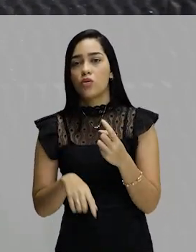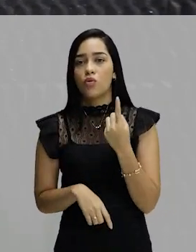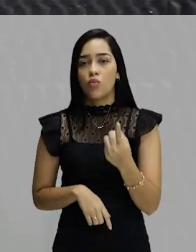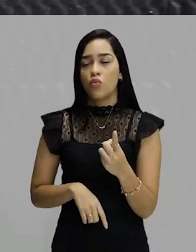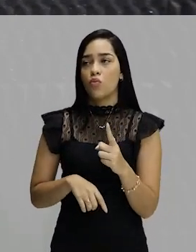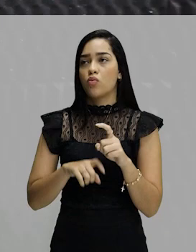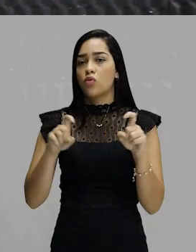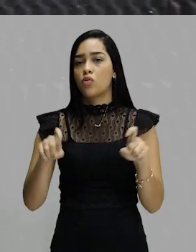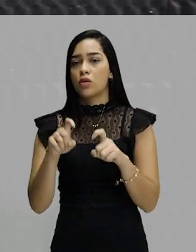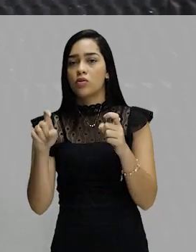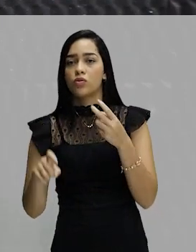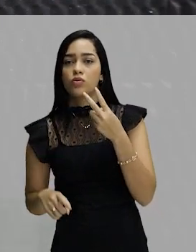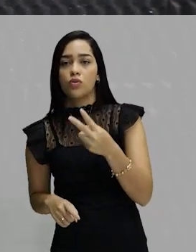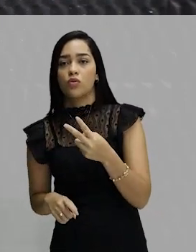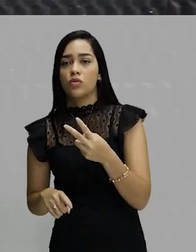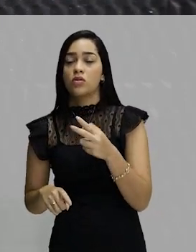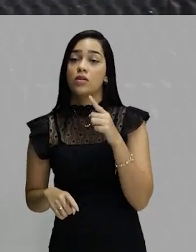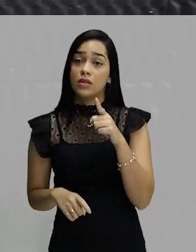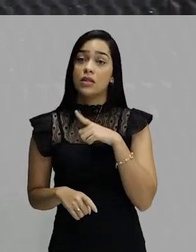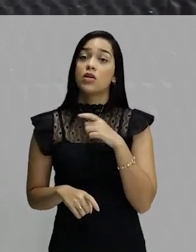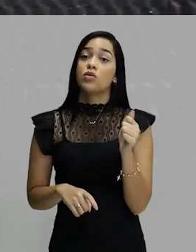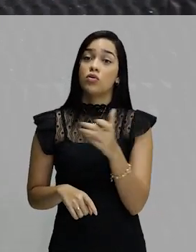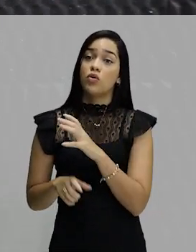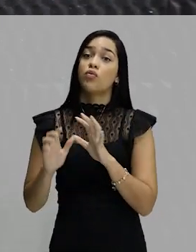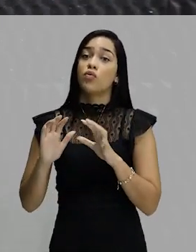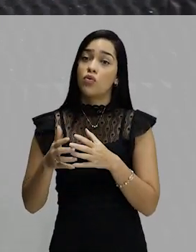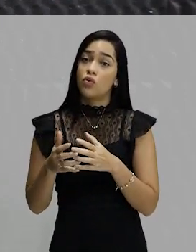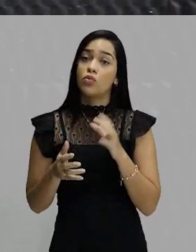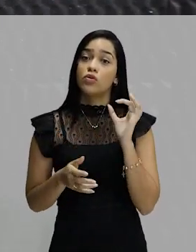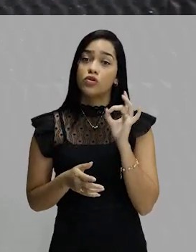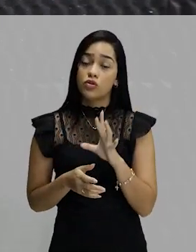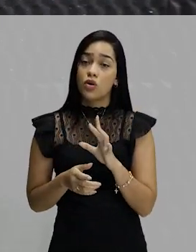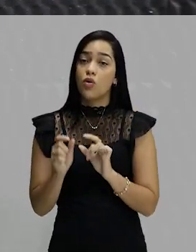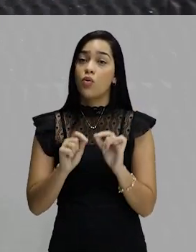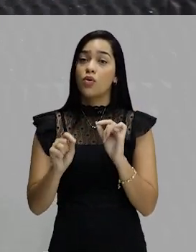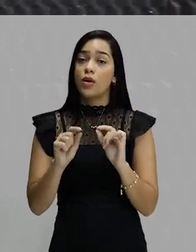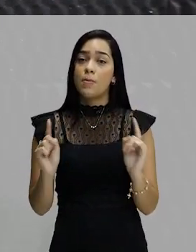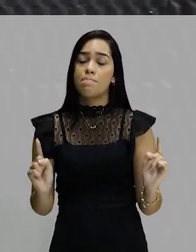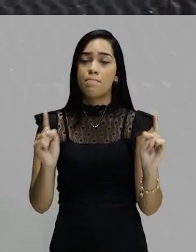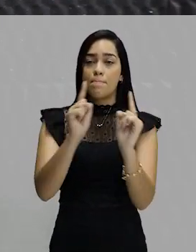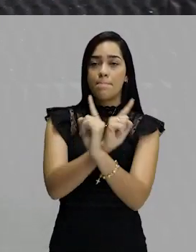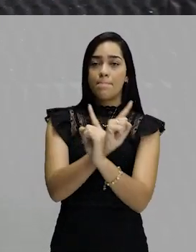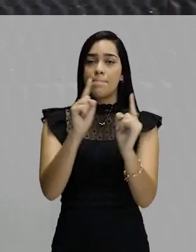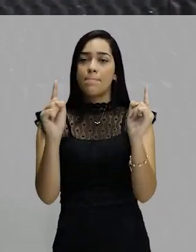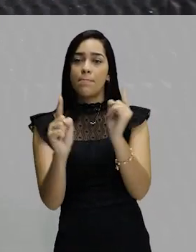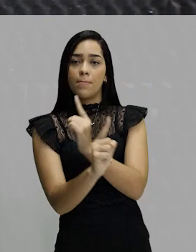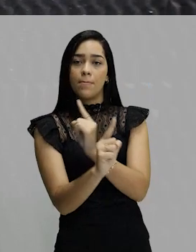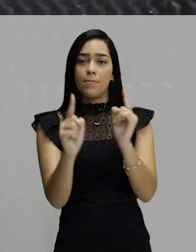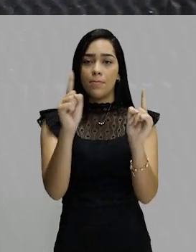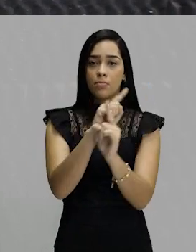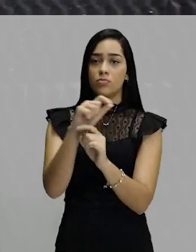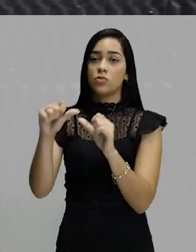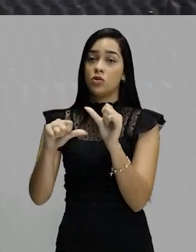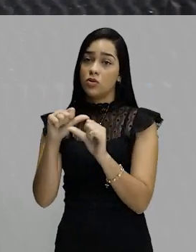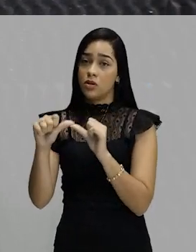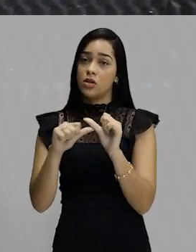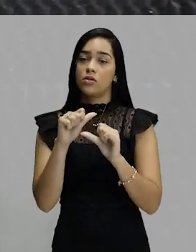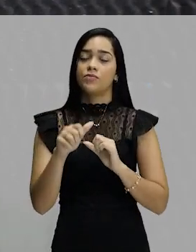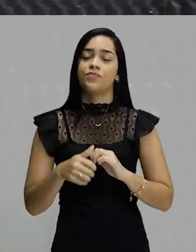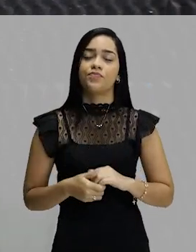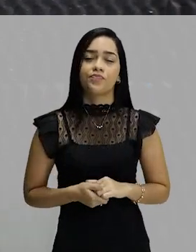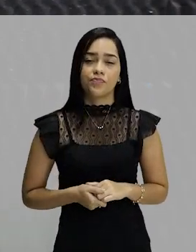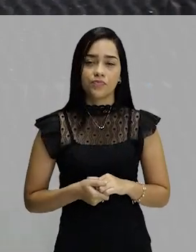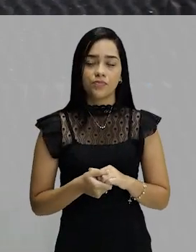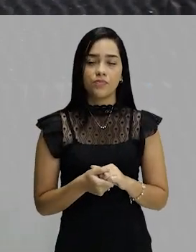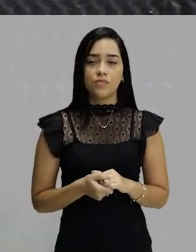para o computador 2, você forma um novo grupo, apenas permutando os elementos, apenas trocando os elementos.